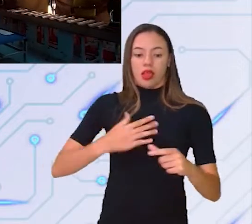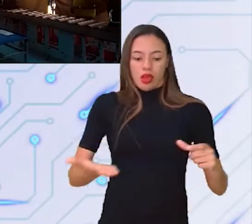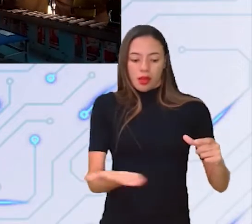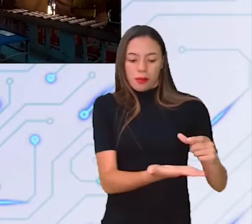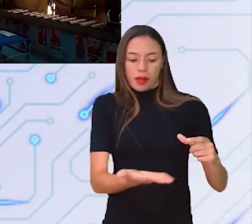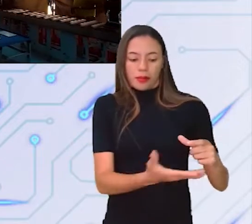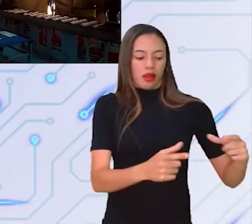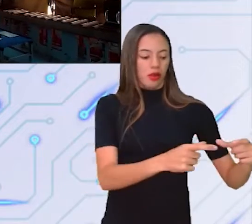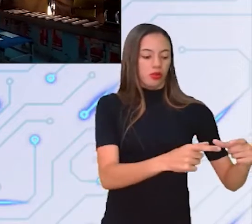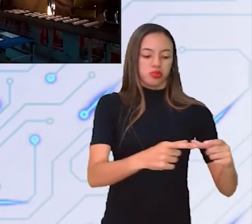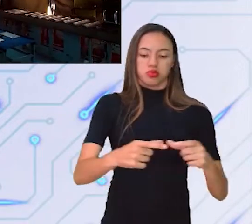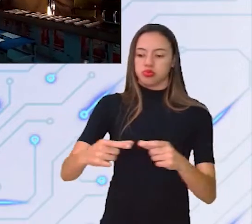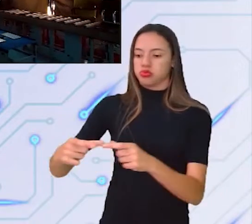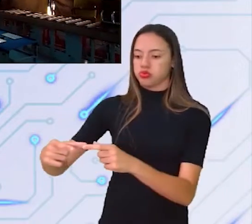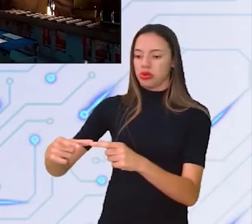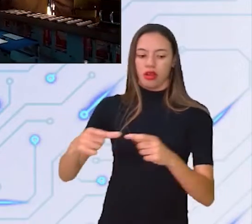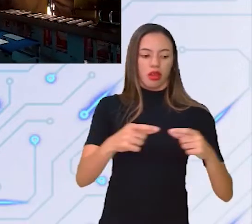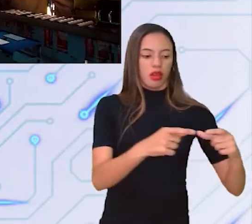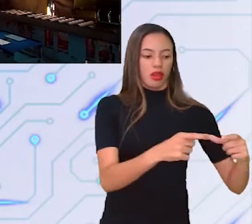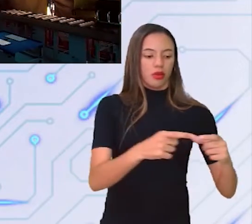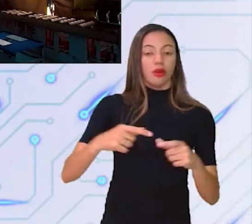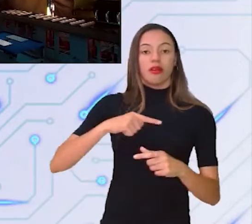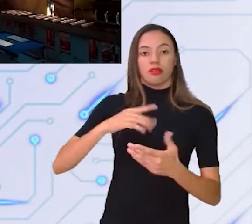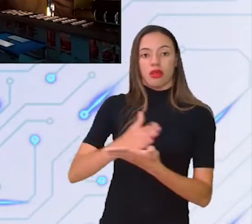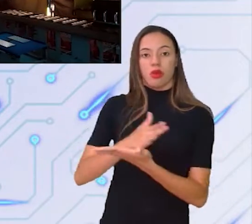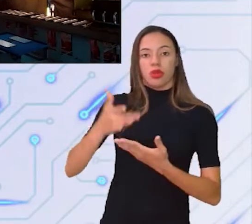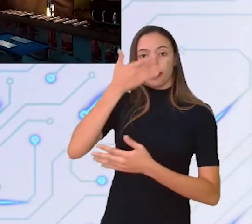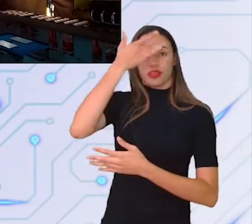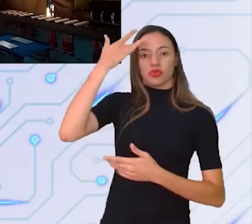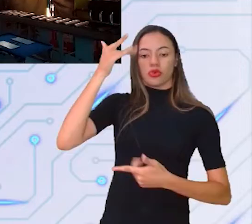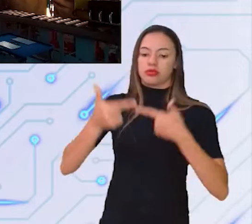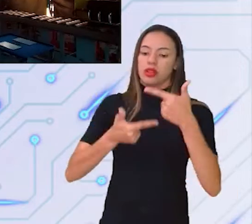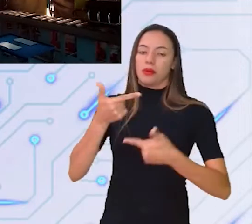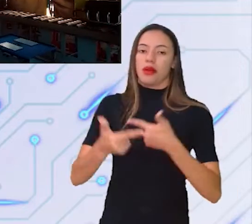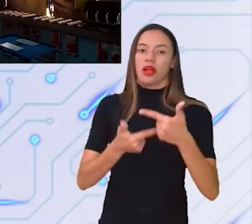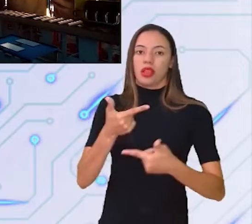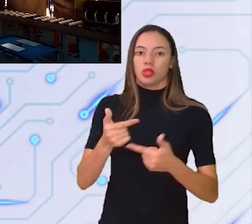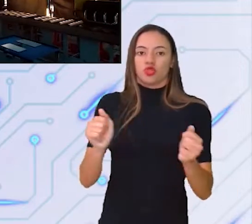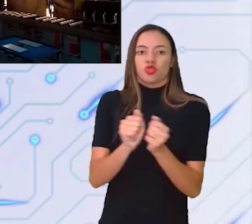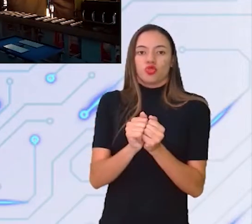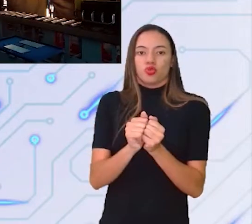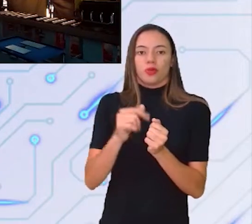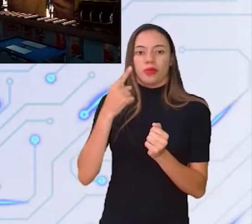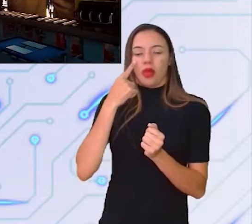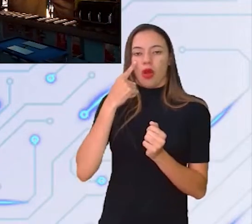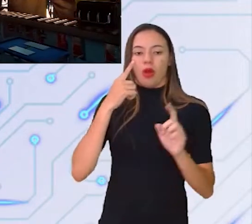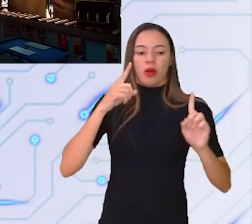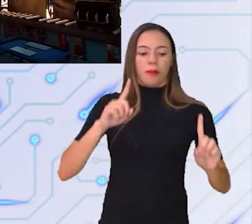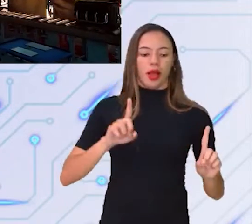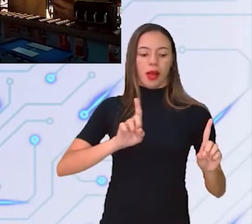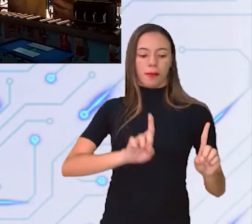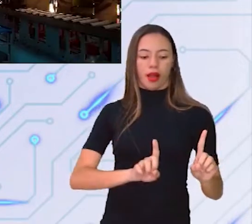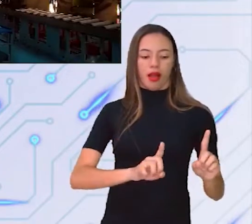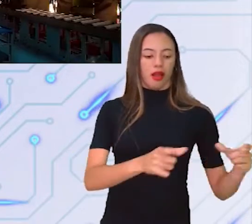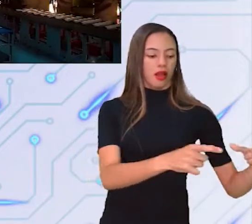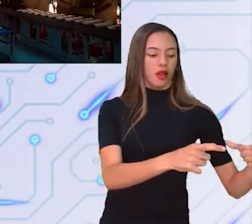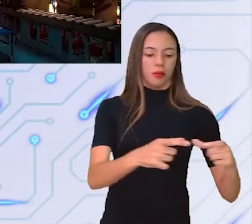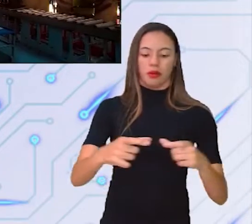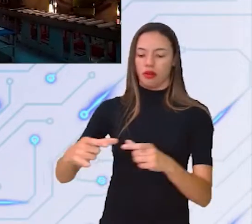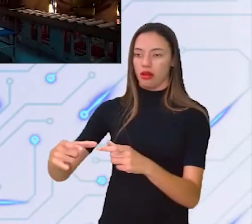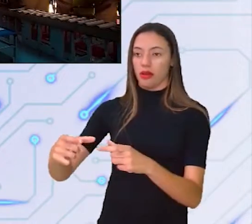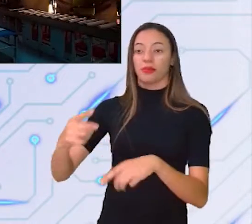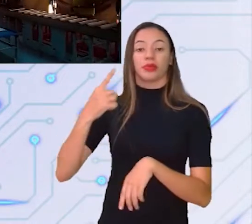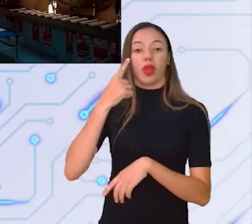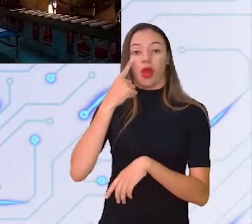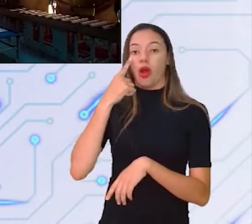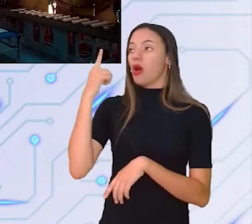e existem pessoas partilhando esse serviço aí com a outra pessoa. Já naquela que tem um cheque ali de